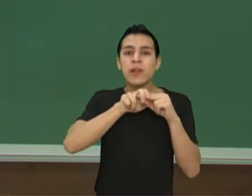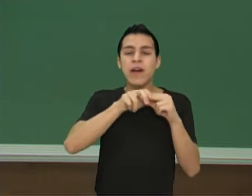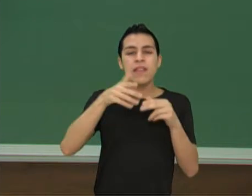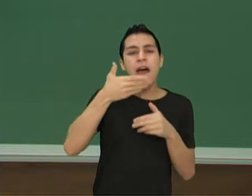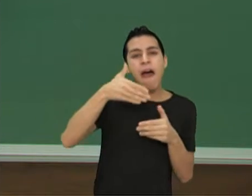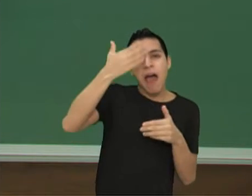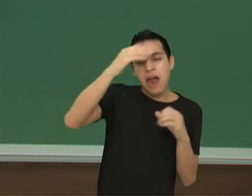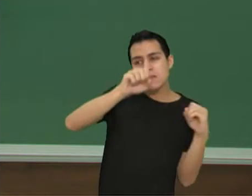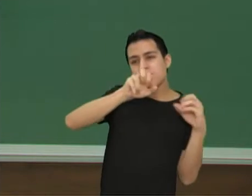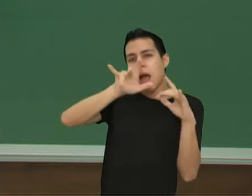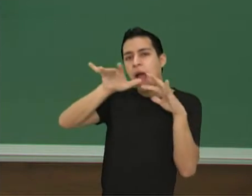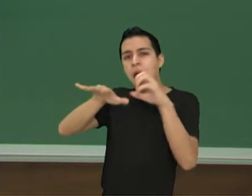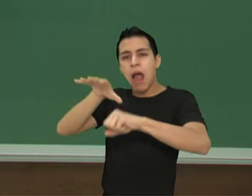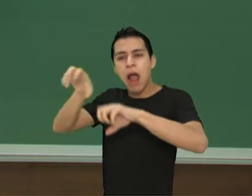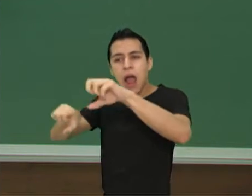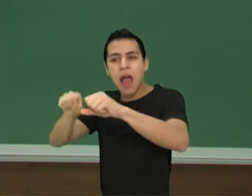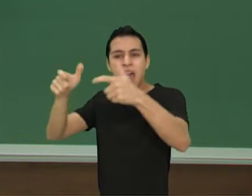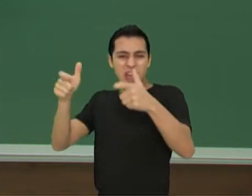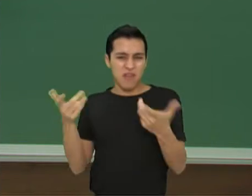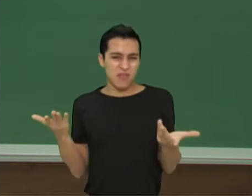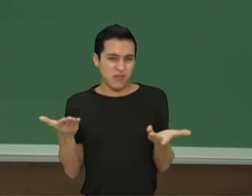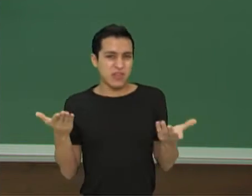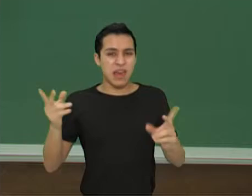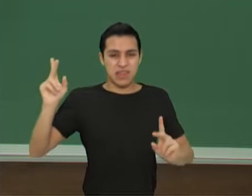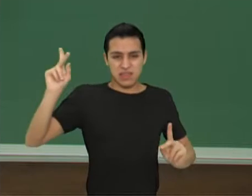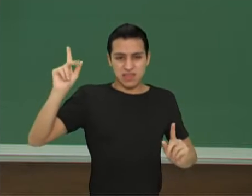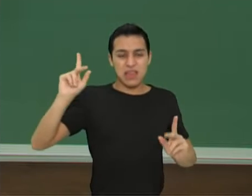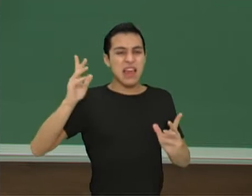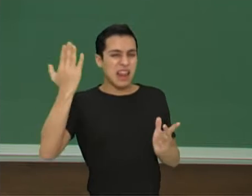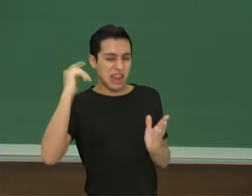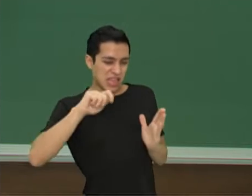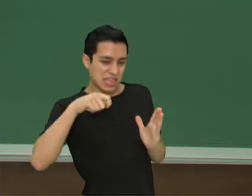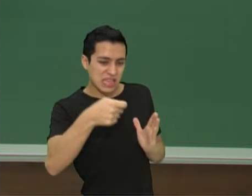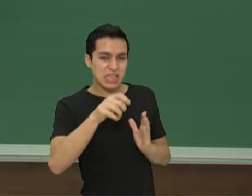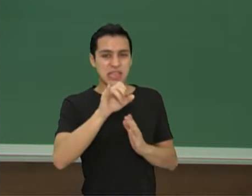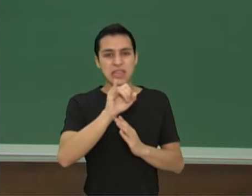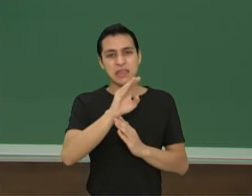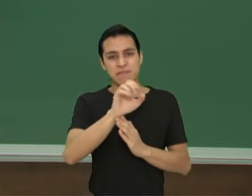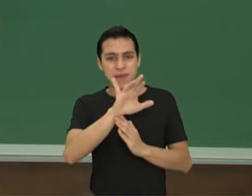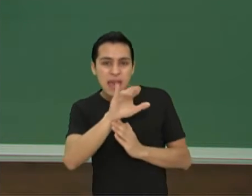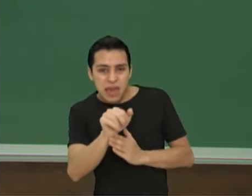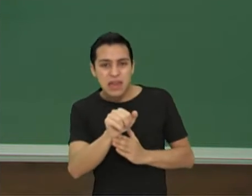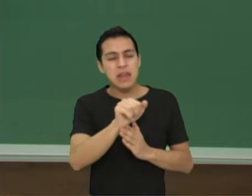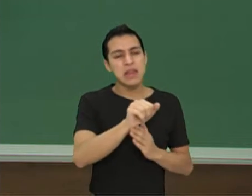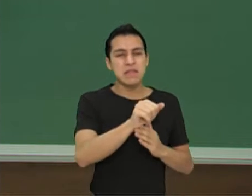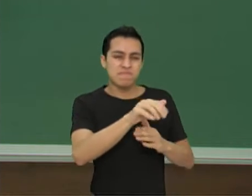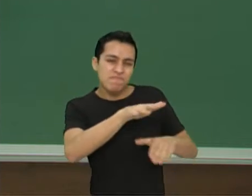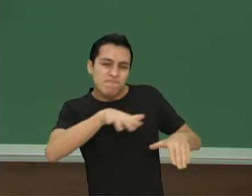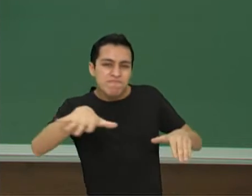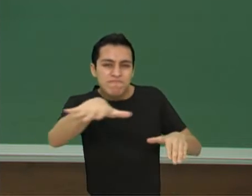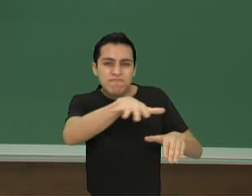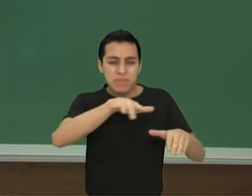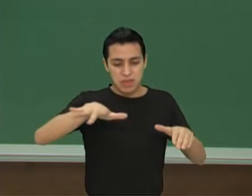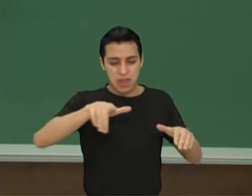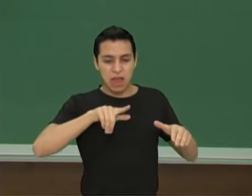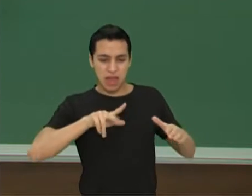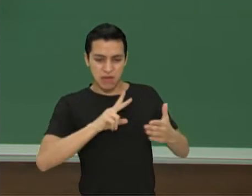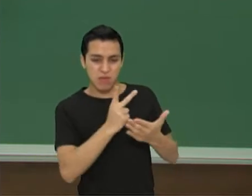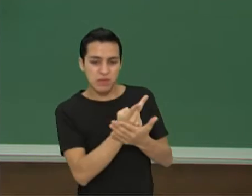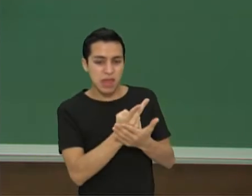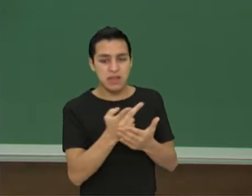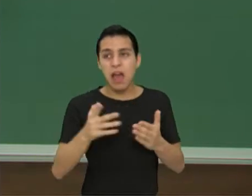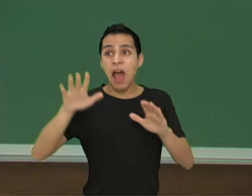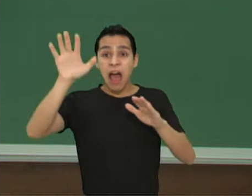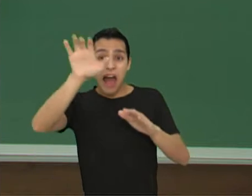tá, onde hoje é a Espanha, né, na época considerado ali a Ibéria, né, os mouros, ali há essa volta, esse resgate